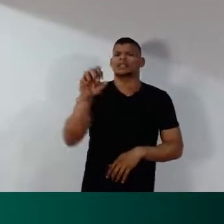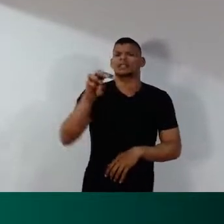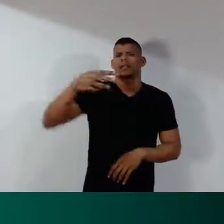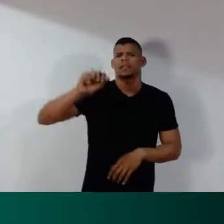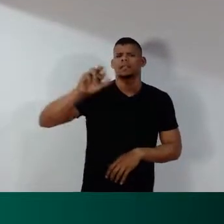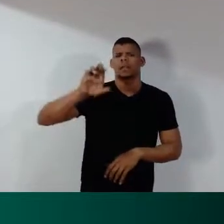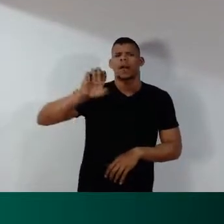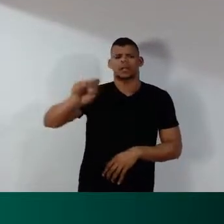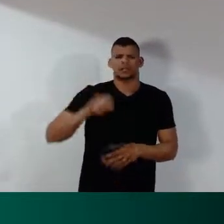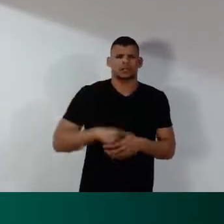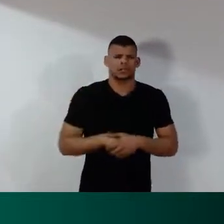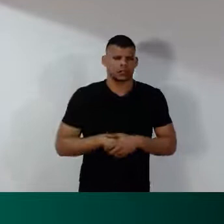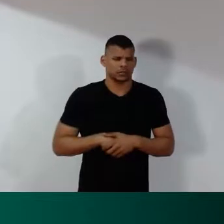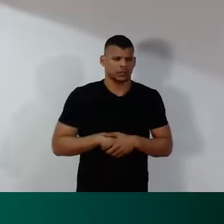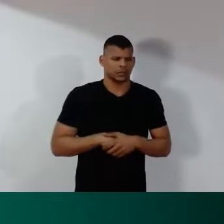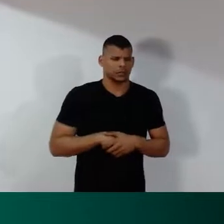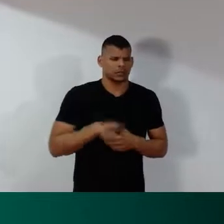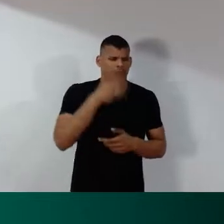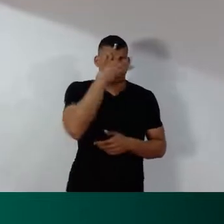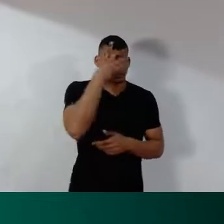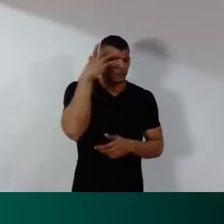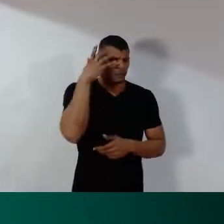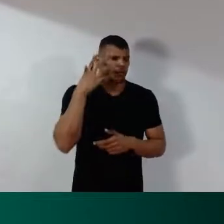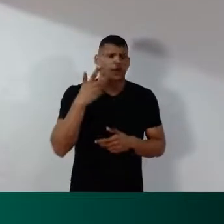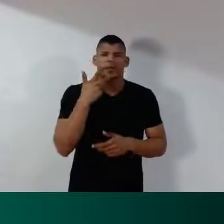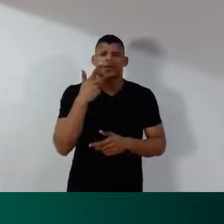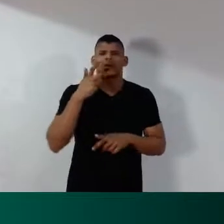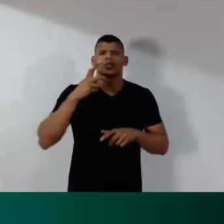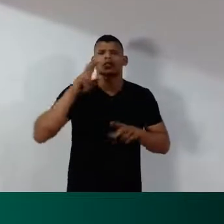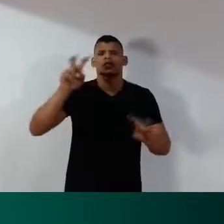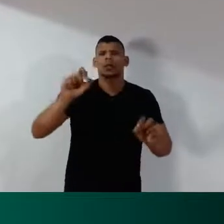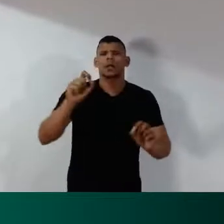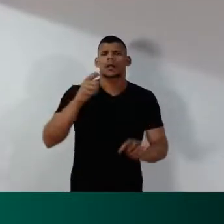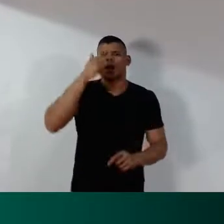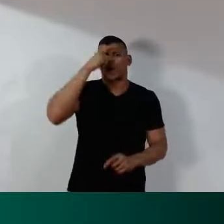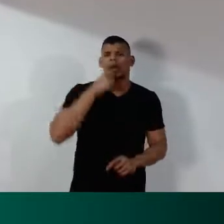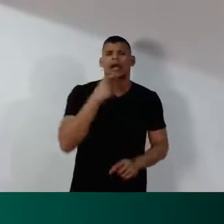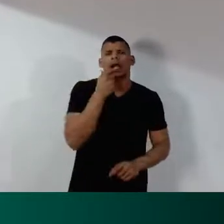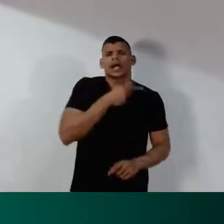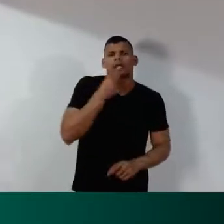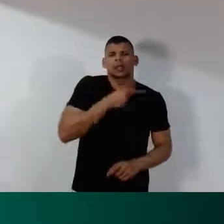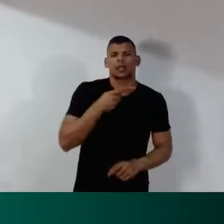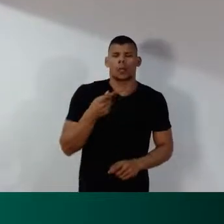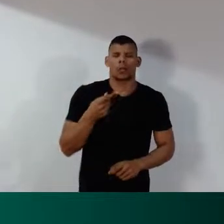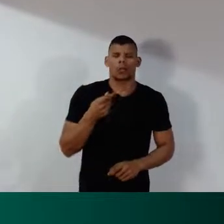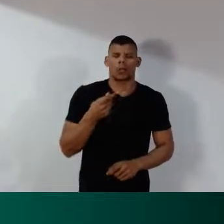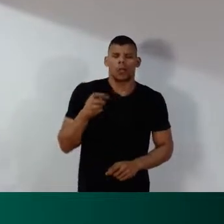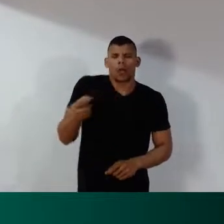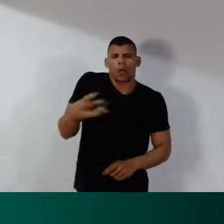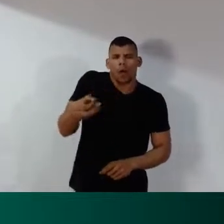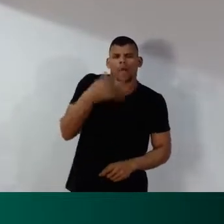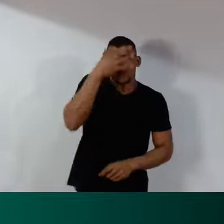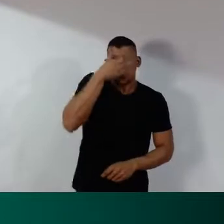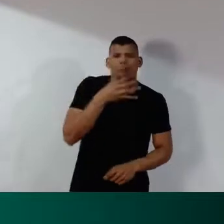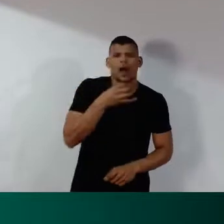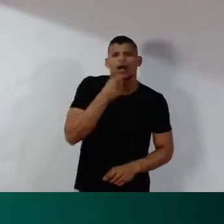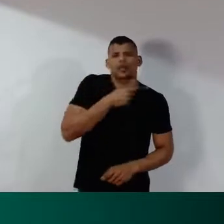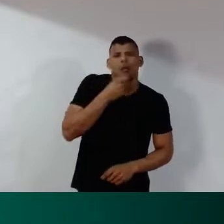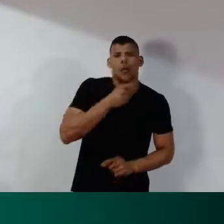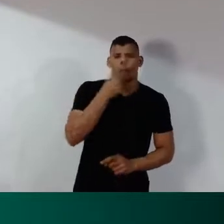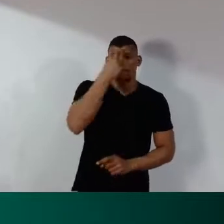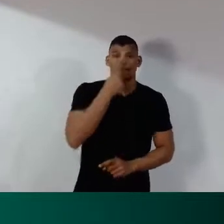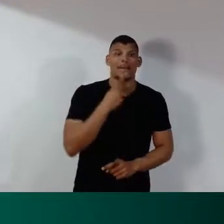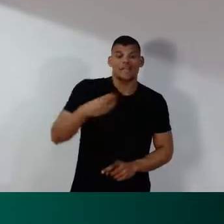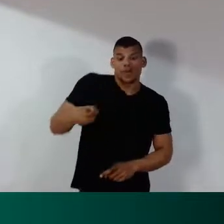documentário com a gente não foi Léo Um documentário sobre a cara do humor não me engano é a nova cara do humor O que é a nova cara do